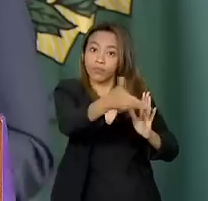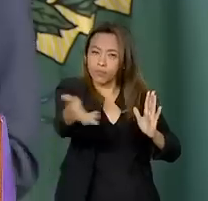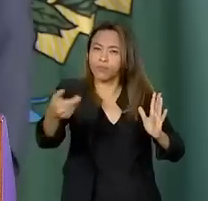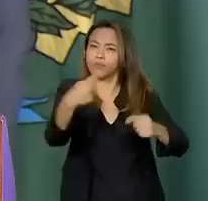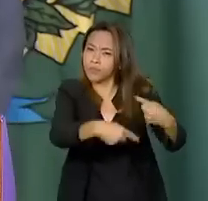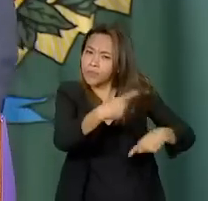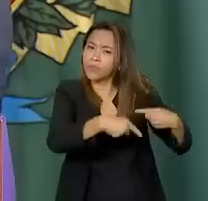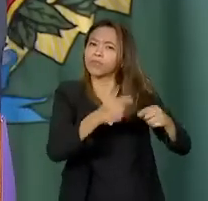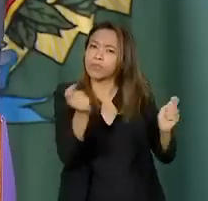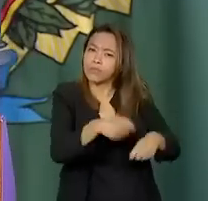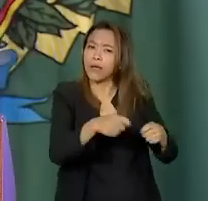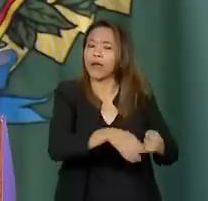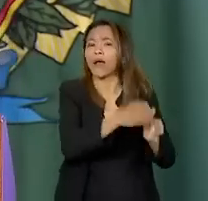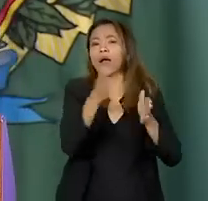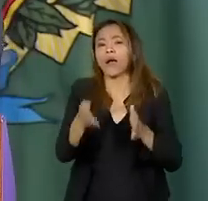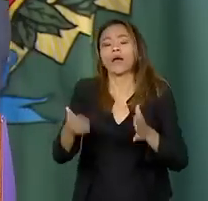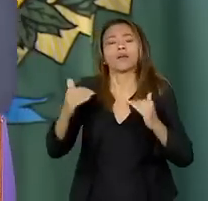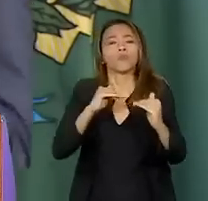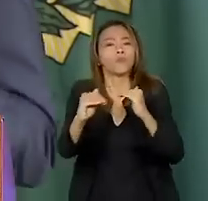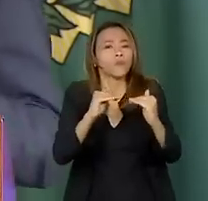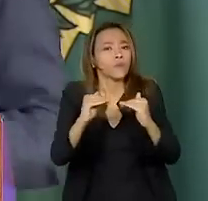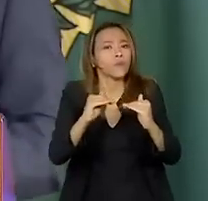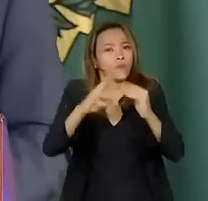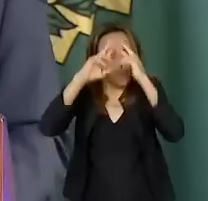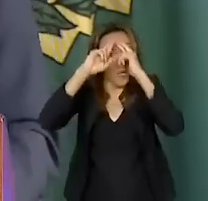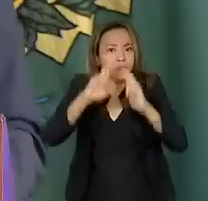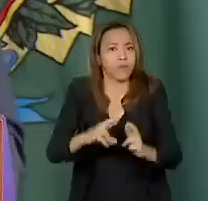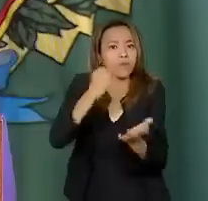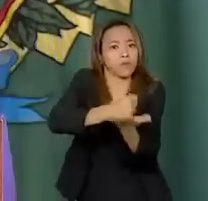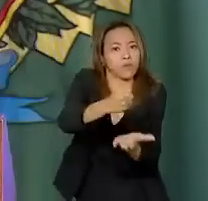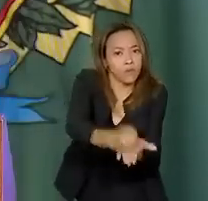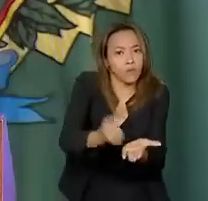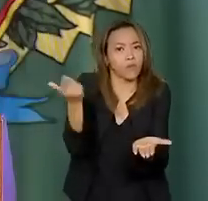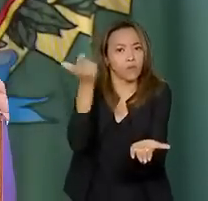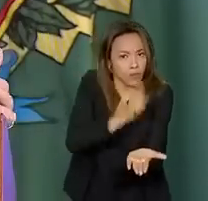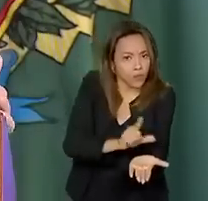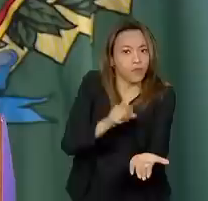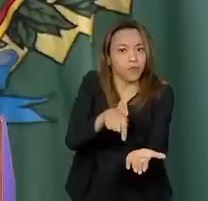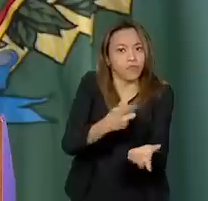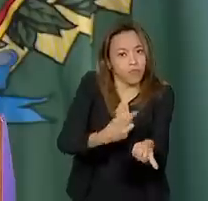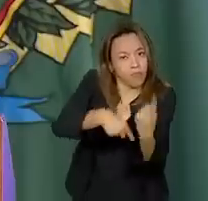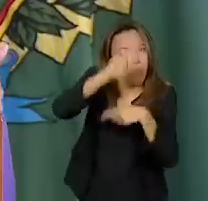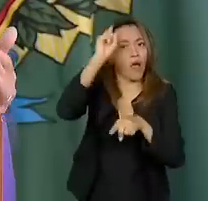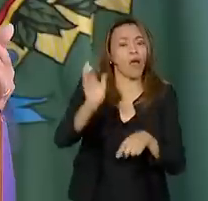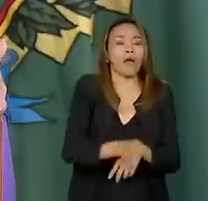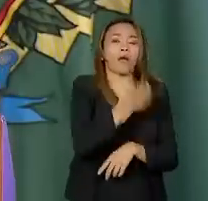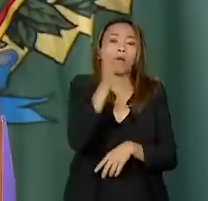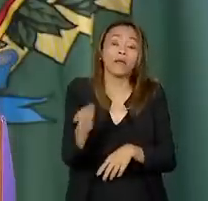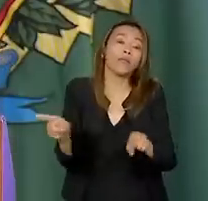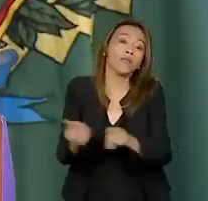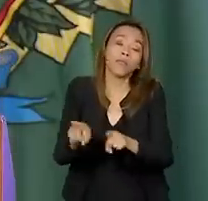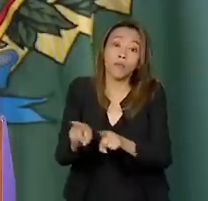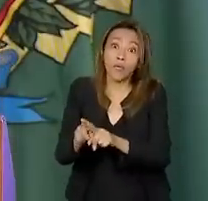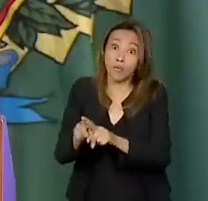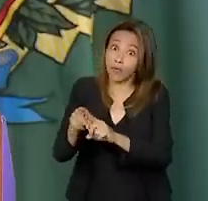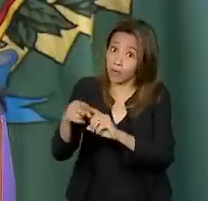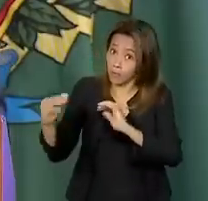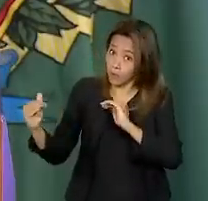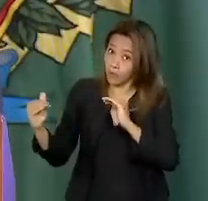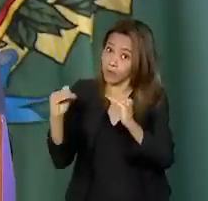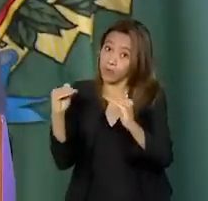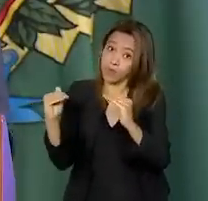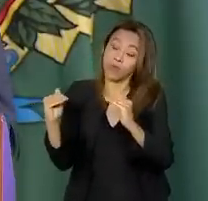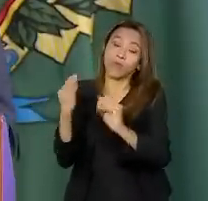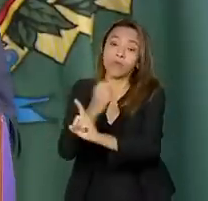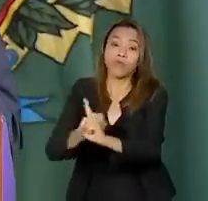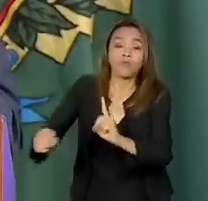construindo. Se a gente tiver estabilidade jurídica, que nós estamos construindo. E se a gente tiver estabilidade social.